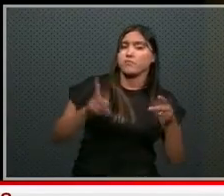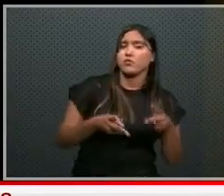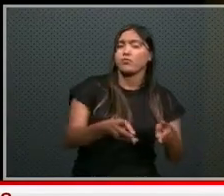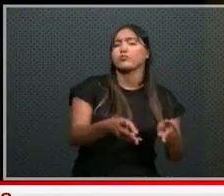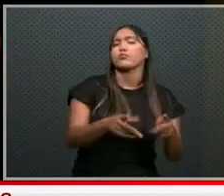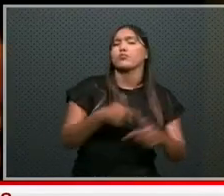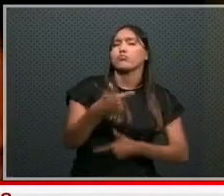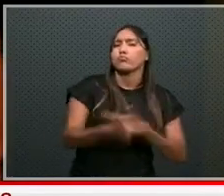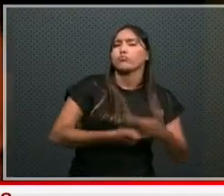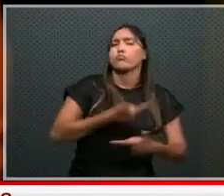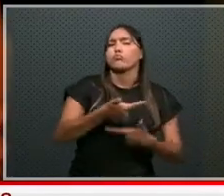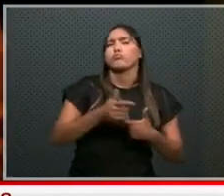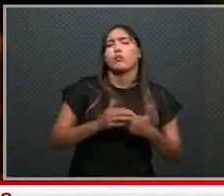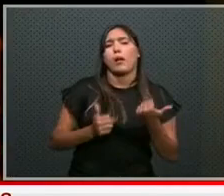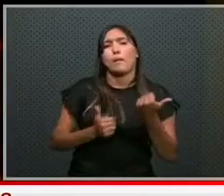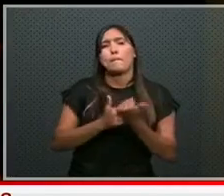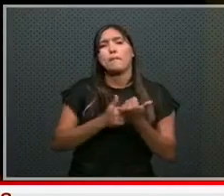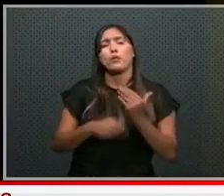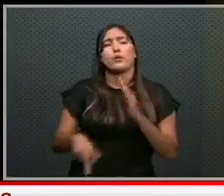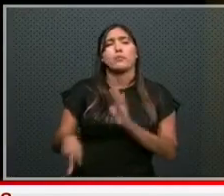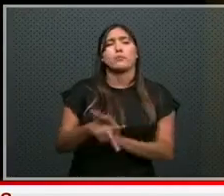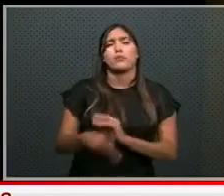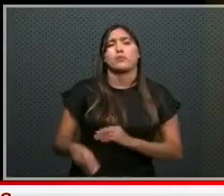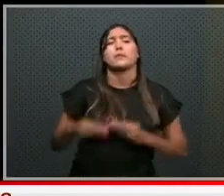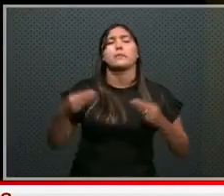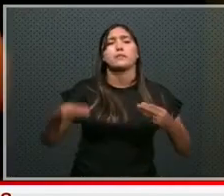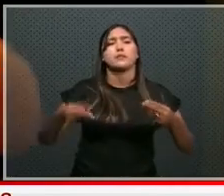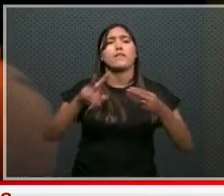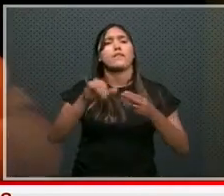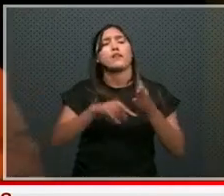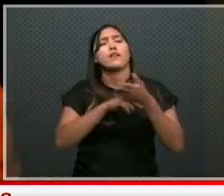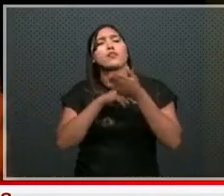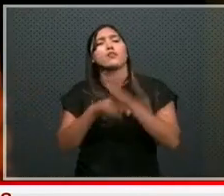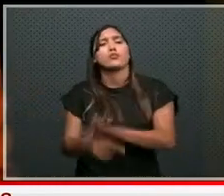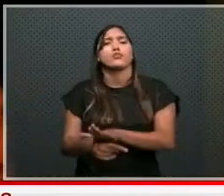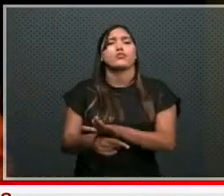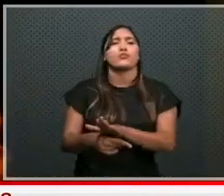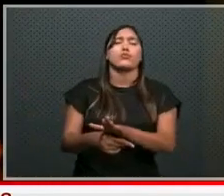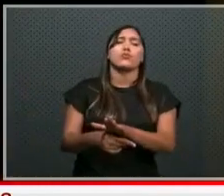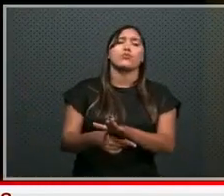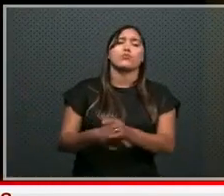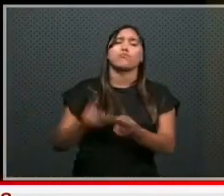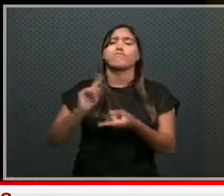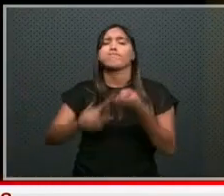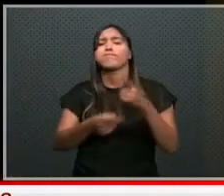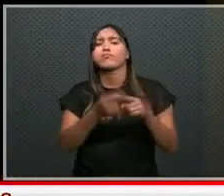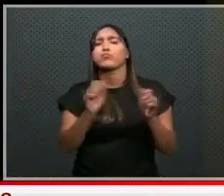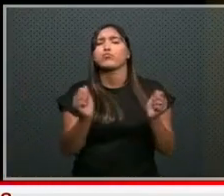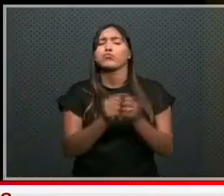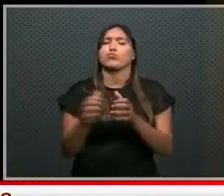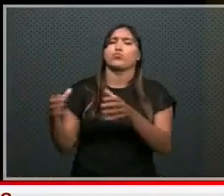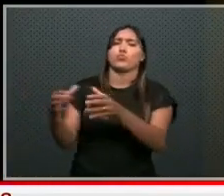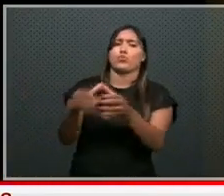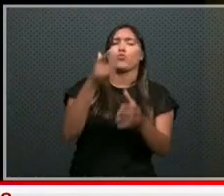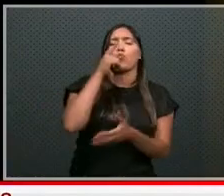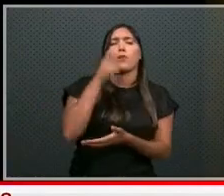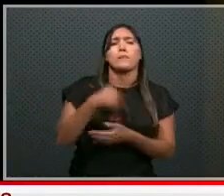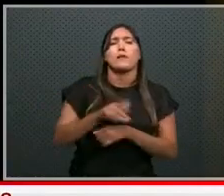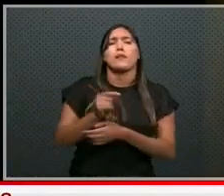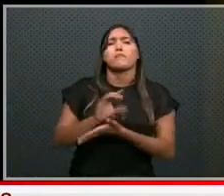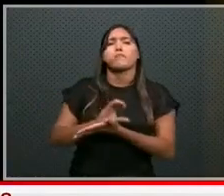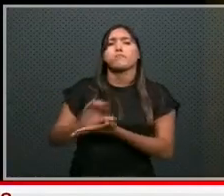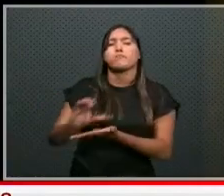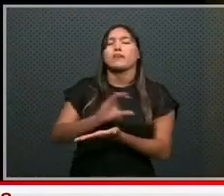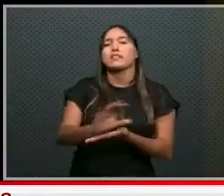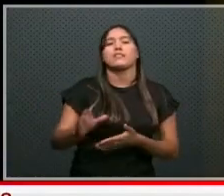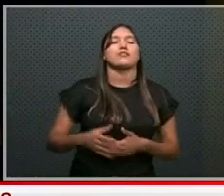peregrinação com apoio do ministério que vai ali ajudar articular junto as bancadas para poder conseguir mais recursos e é muito